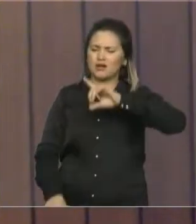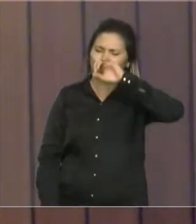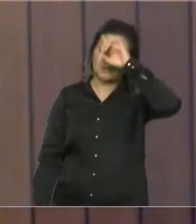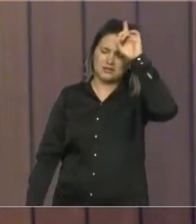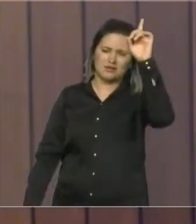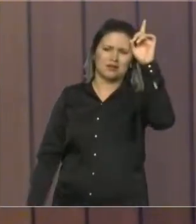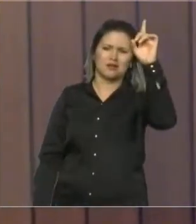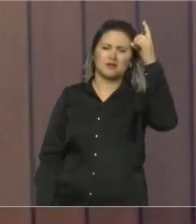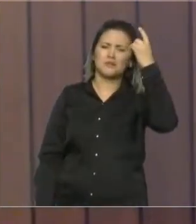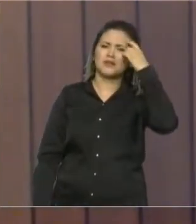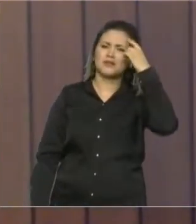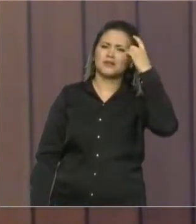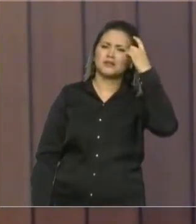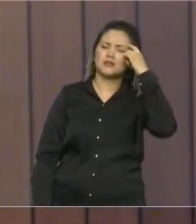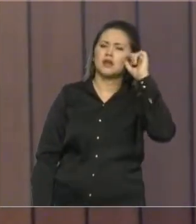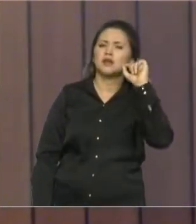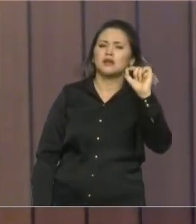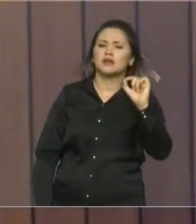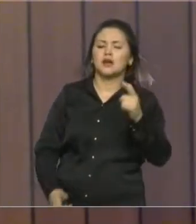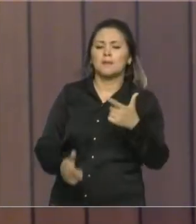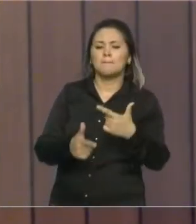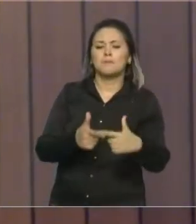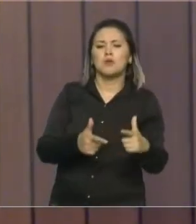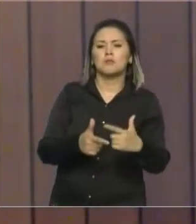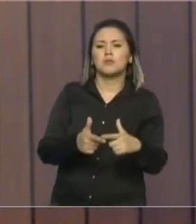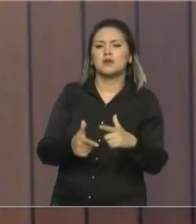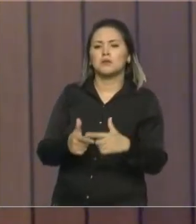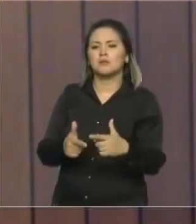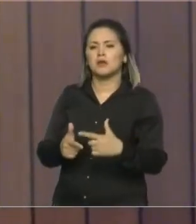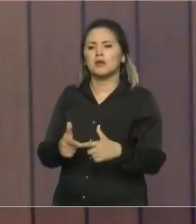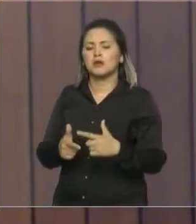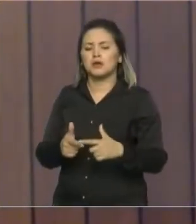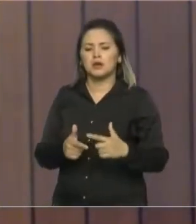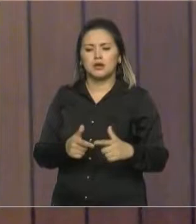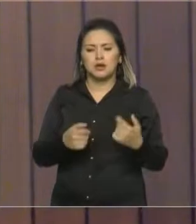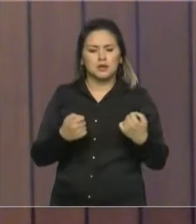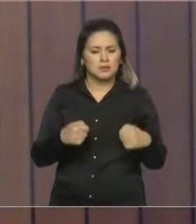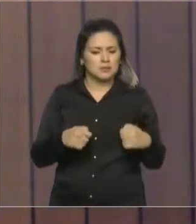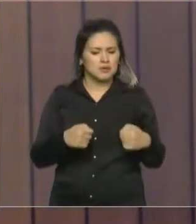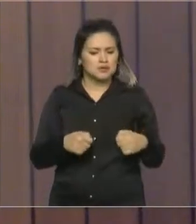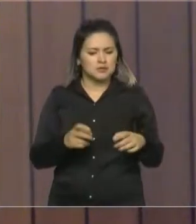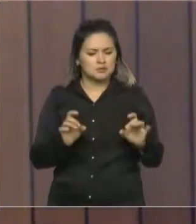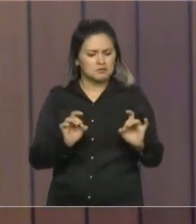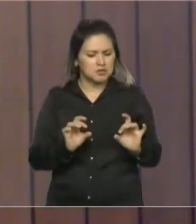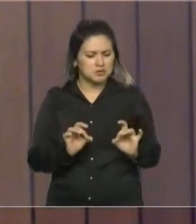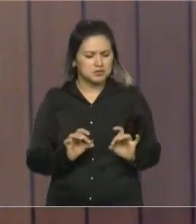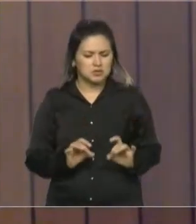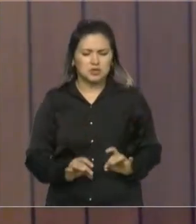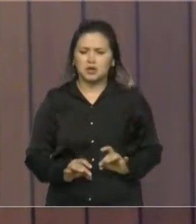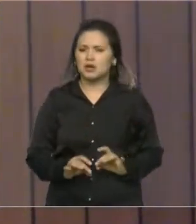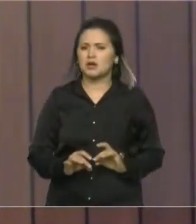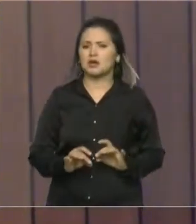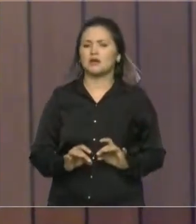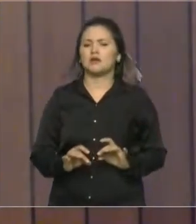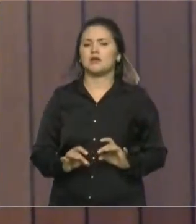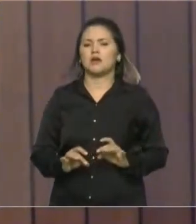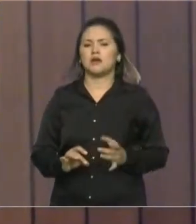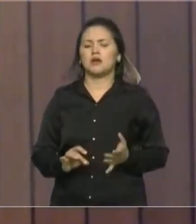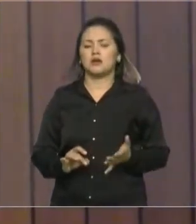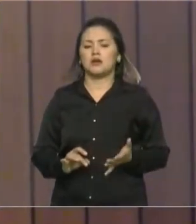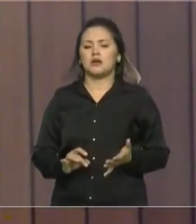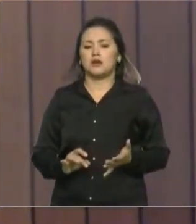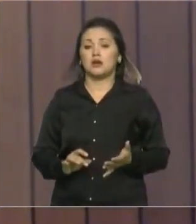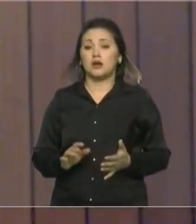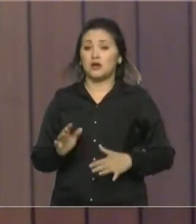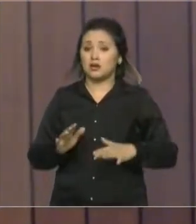ótica que a gente tem, que os problemas são resolvidos apenas por especialistas muito próximos. Muitas vezes a solução dos